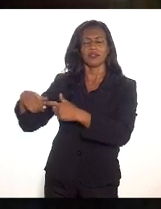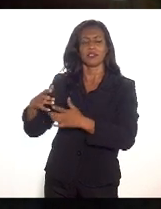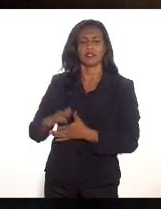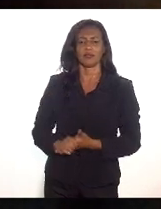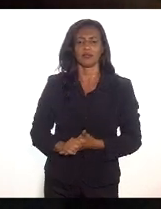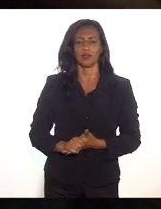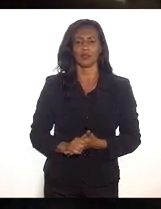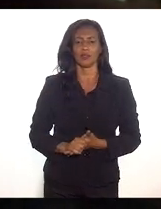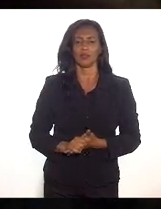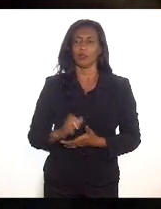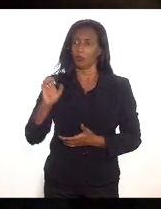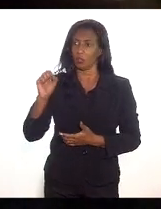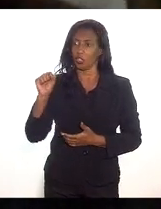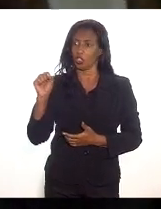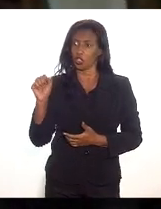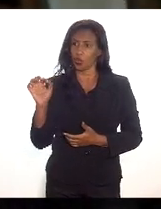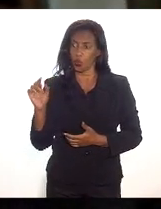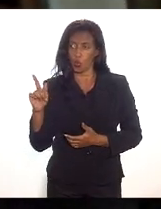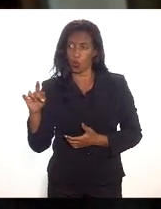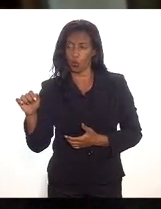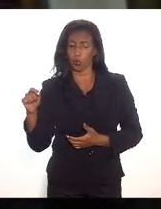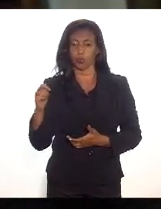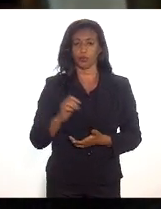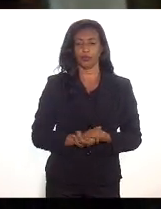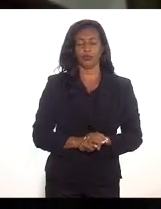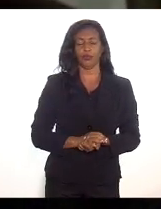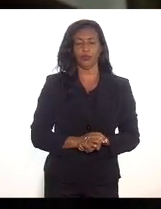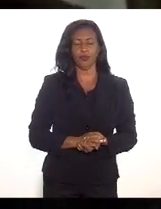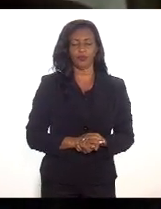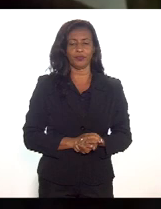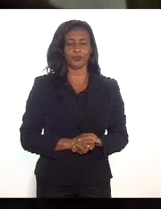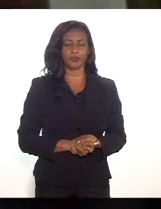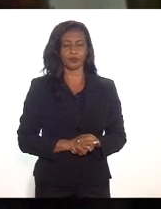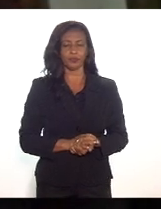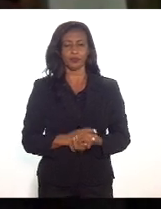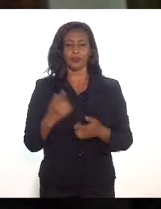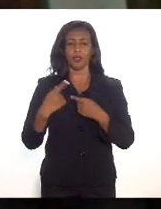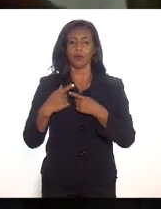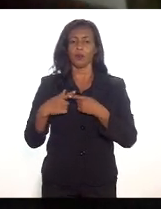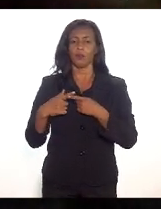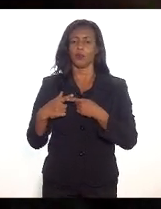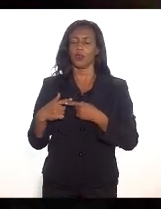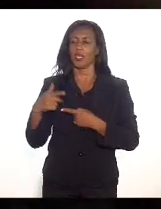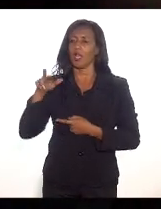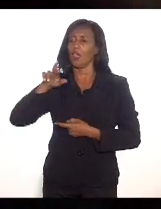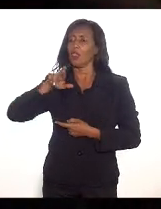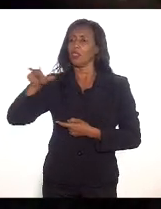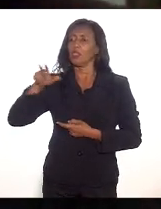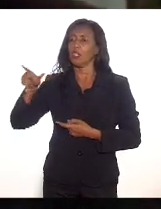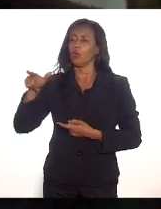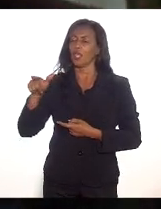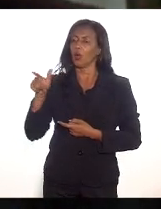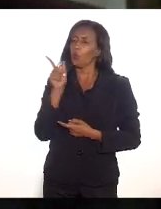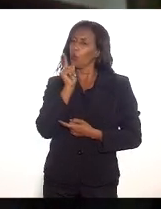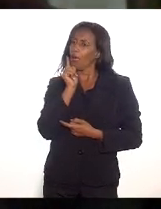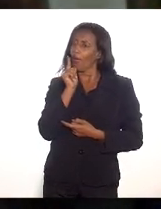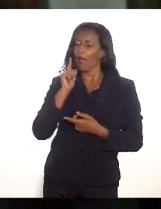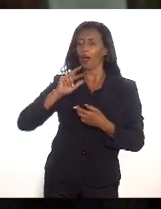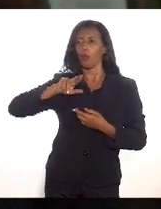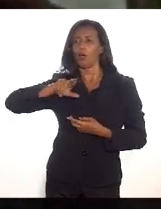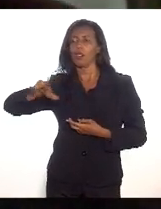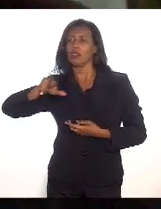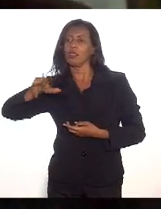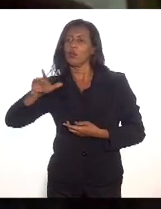do esgotamento sanitário. Porque a iniciativa privada não quer colocar água, não quer colocar esgoto